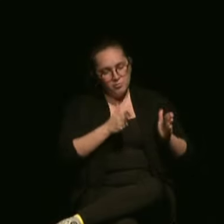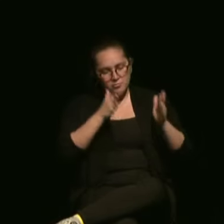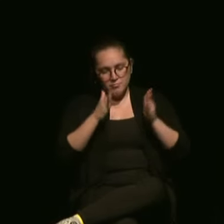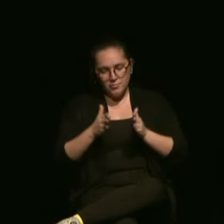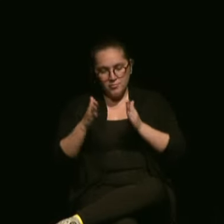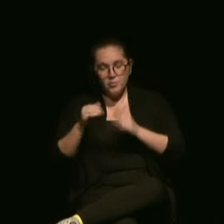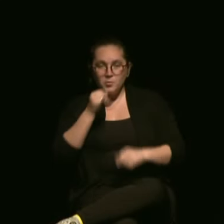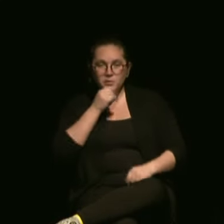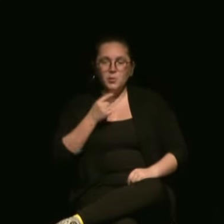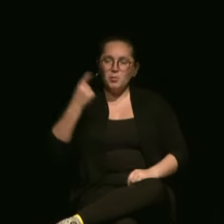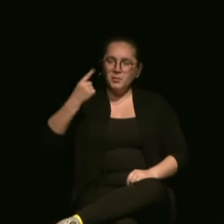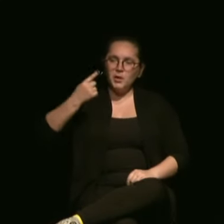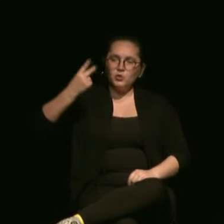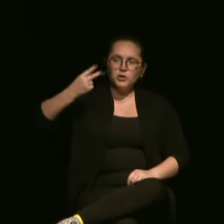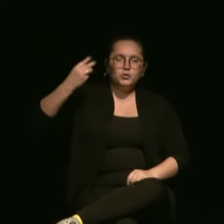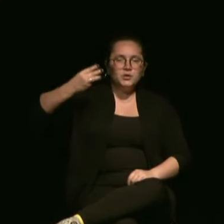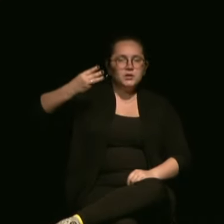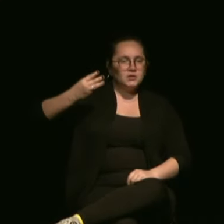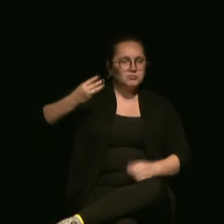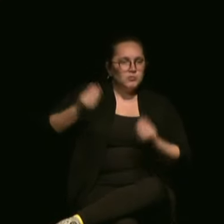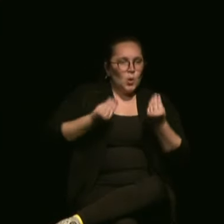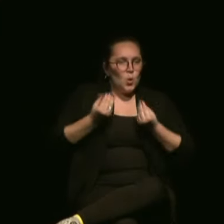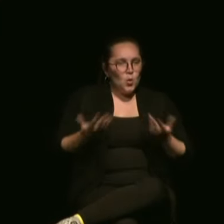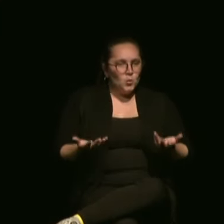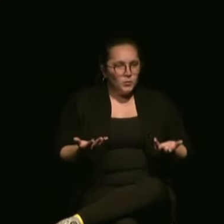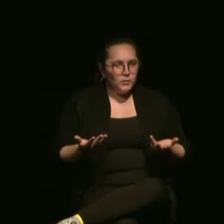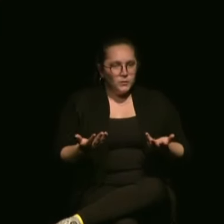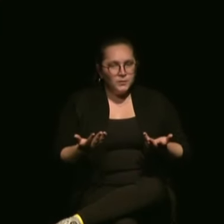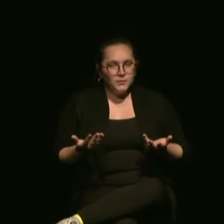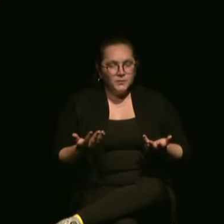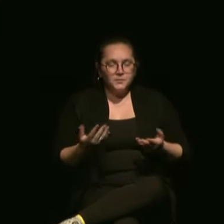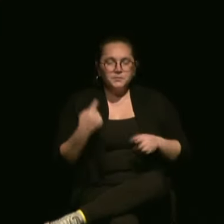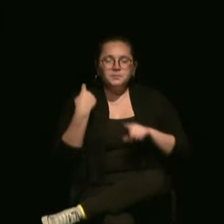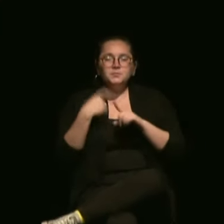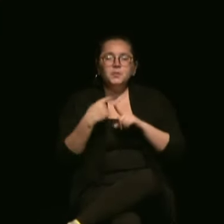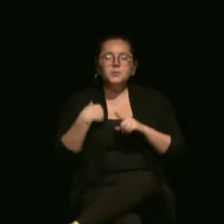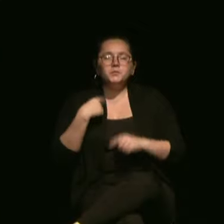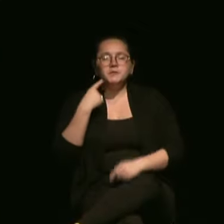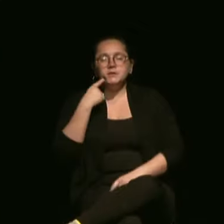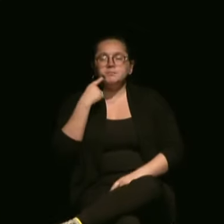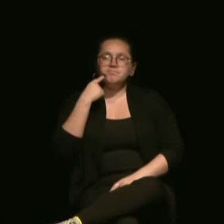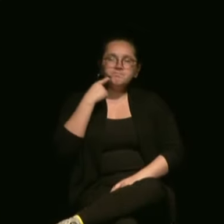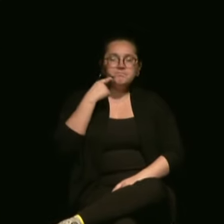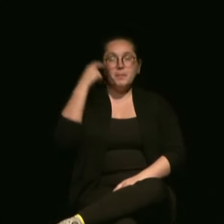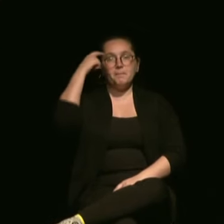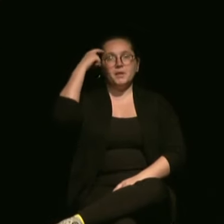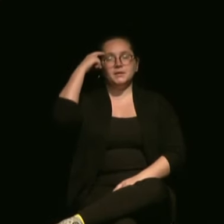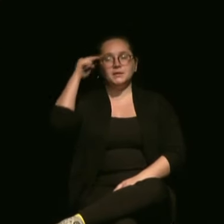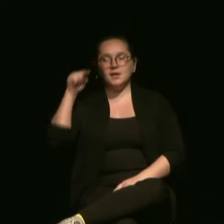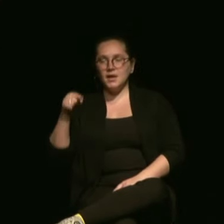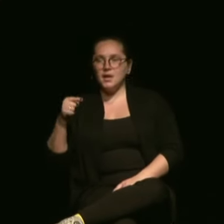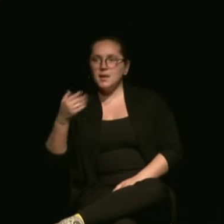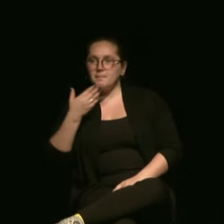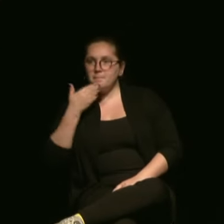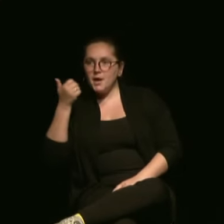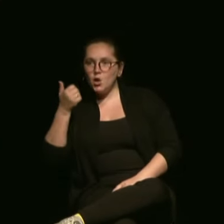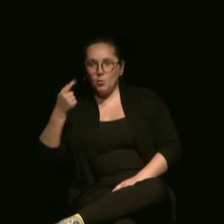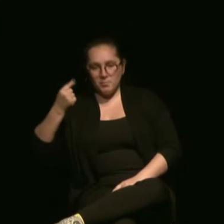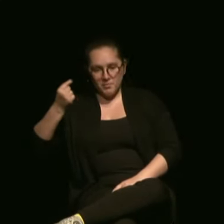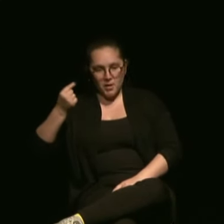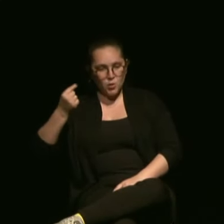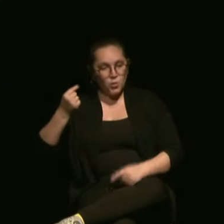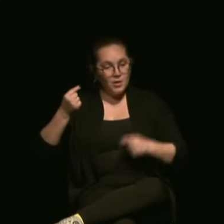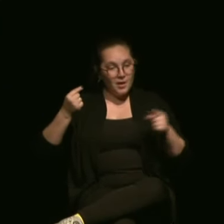vem em terceiro? Se você começa a calcular quem é melhor para o início, quem tem que vir em